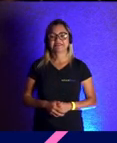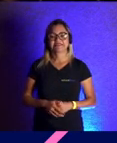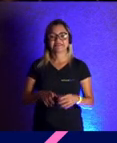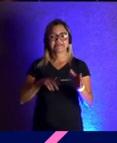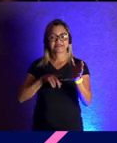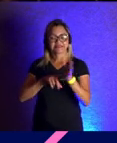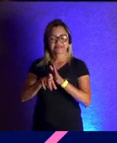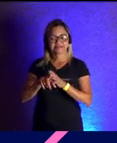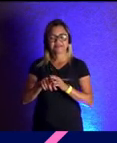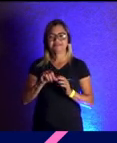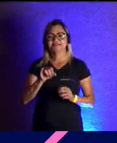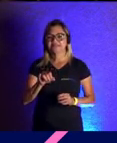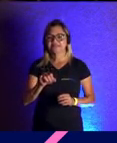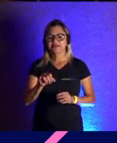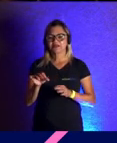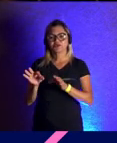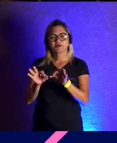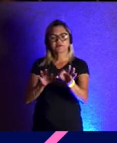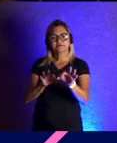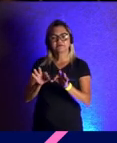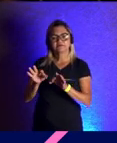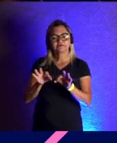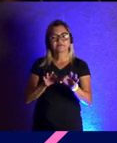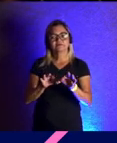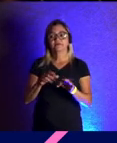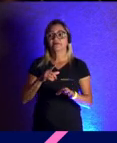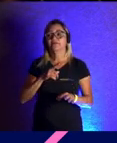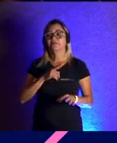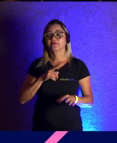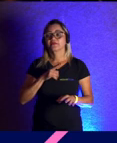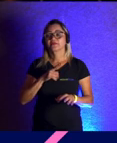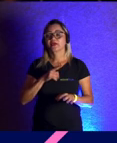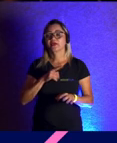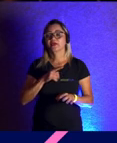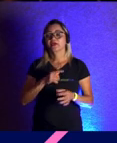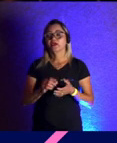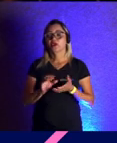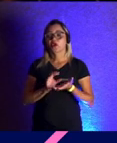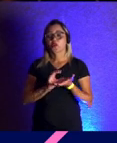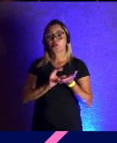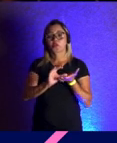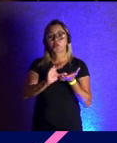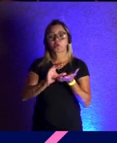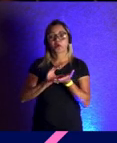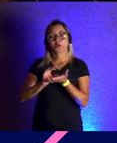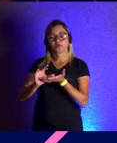Perguntam se a sua organização tem fundos do Henry Kissinger.